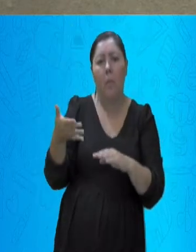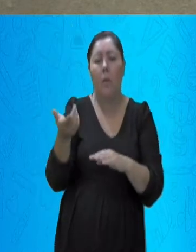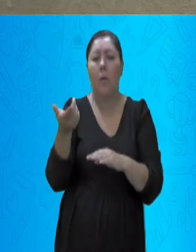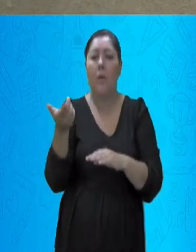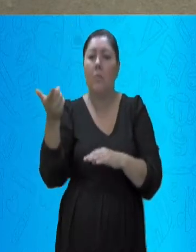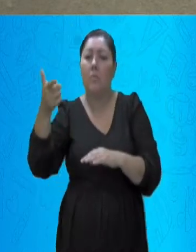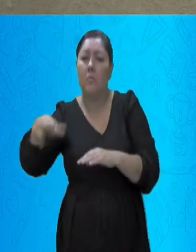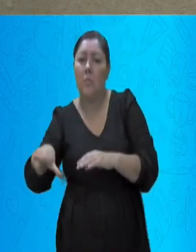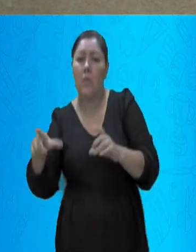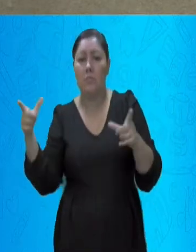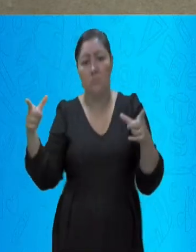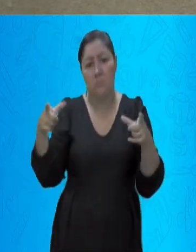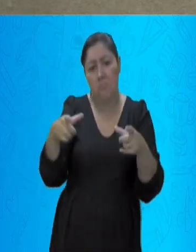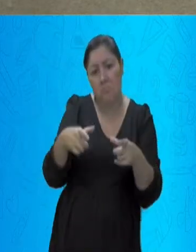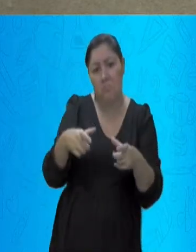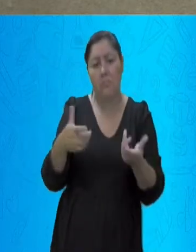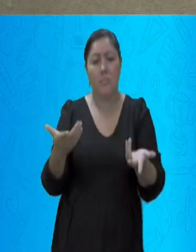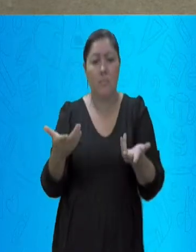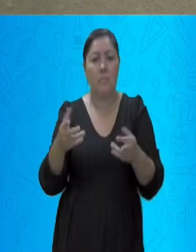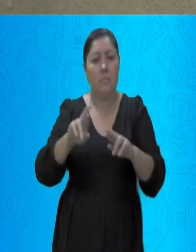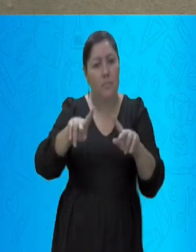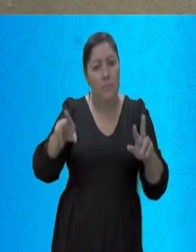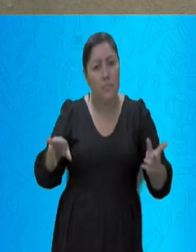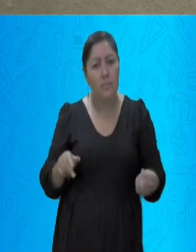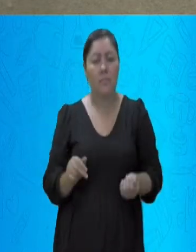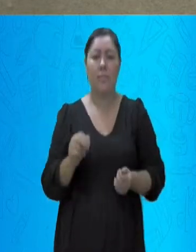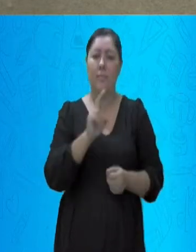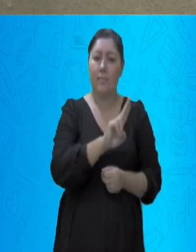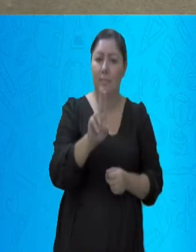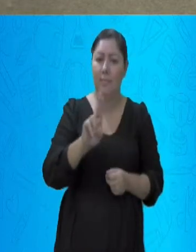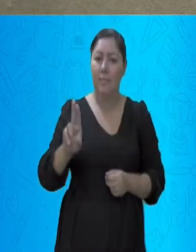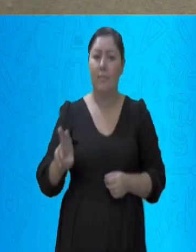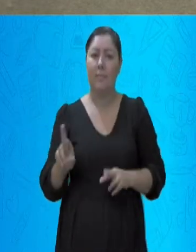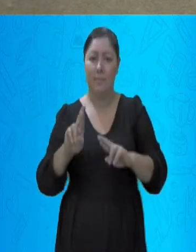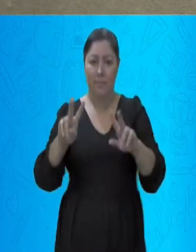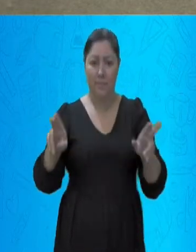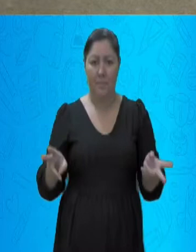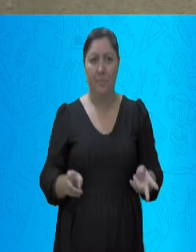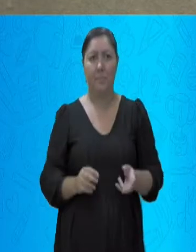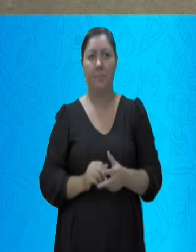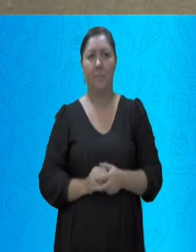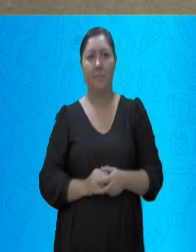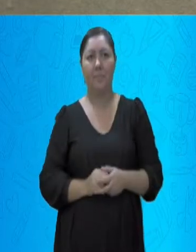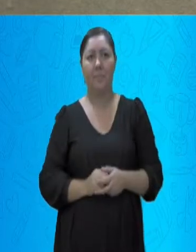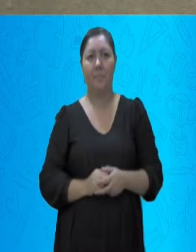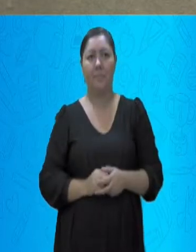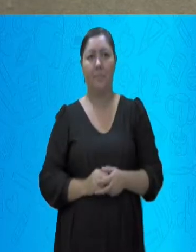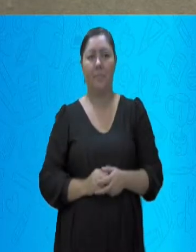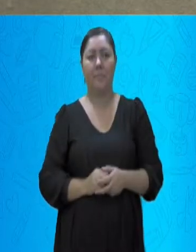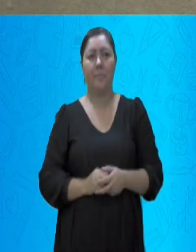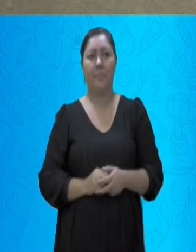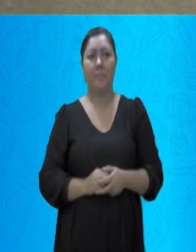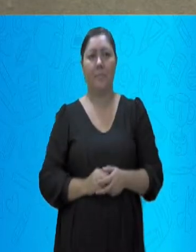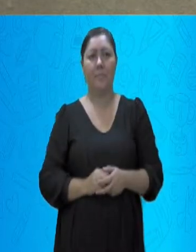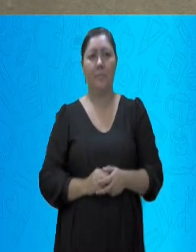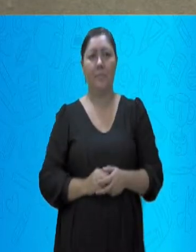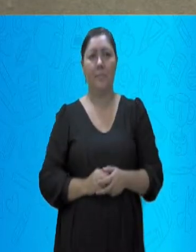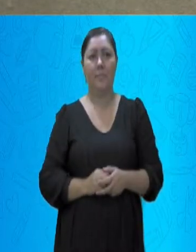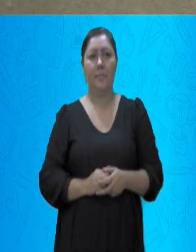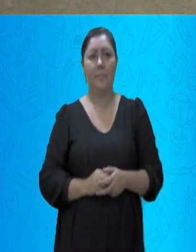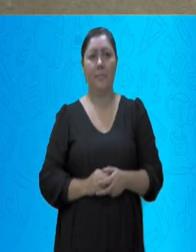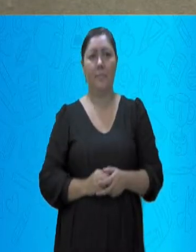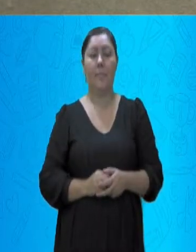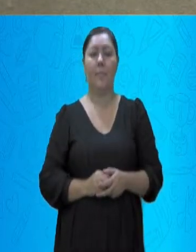muito grande, carro pequeno, cada um tem o seu nome. E aí sim, é o que a gente dá e usa